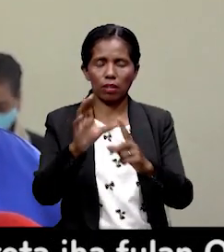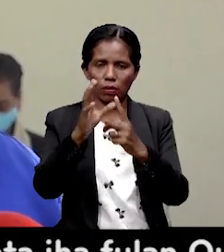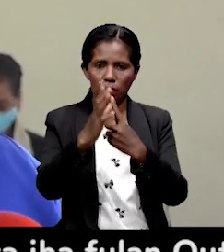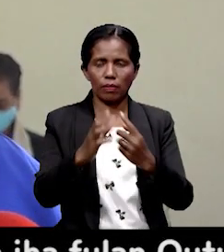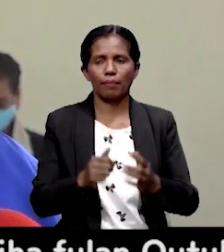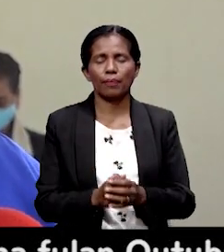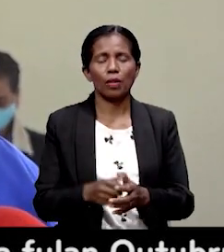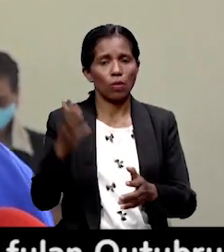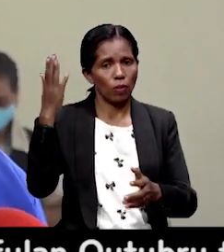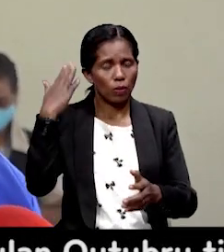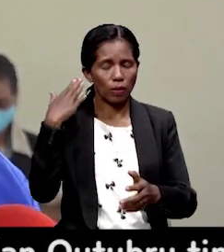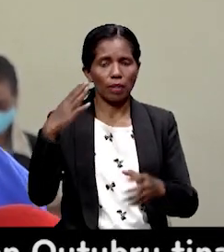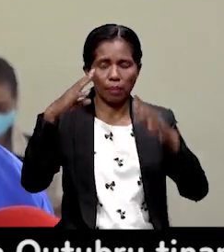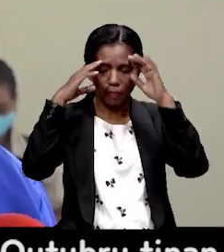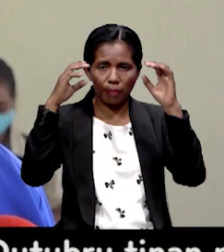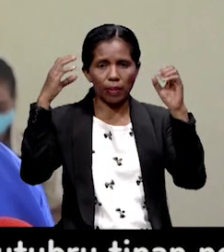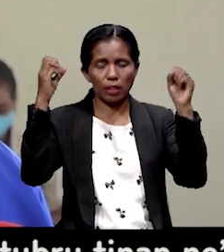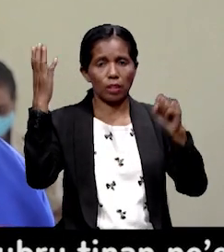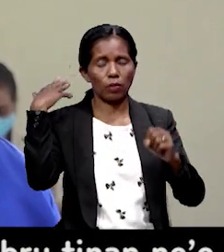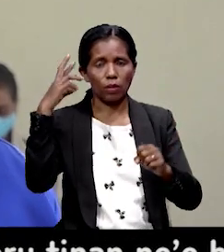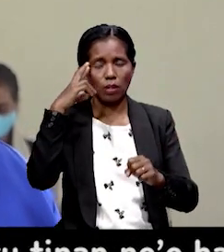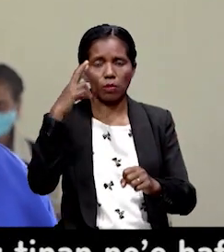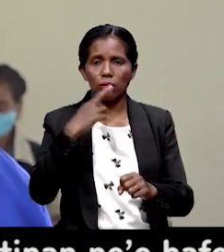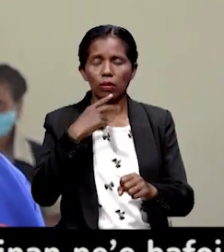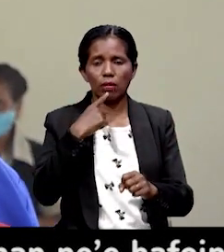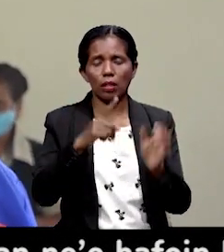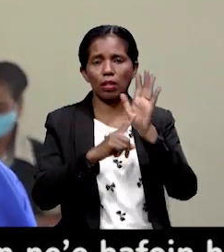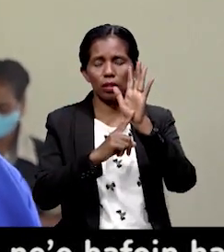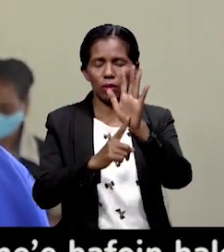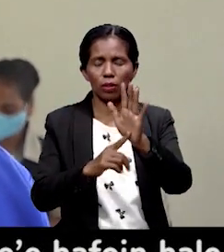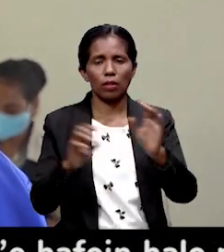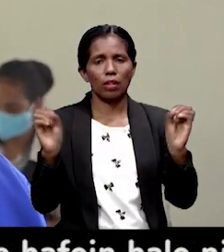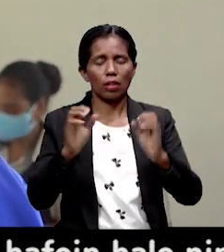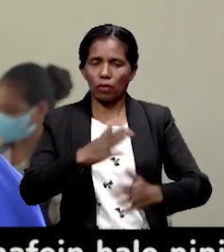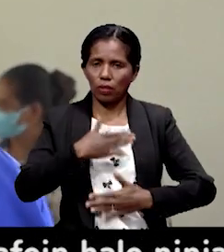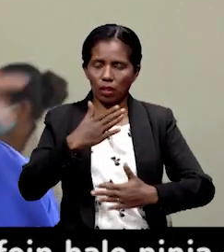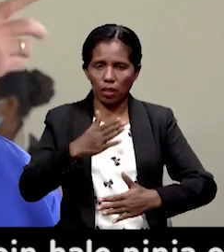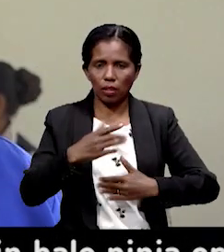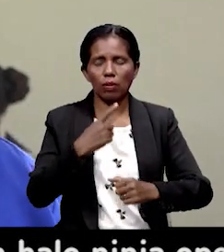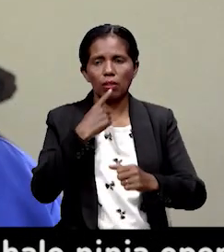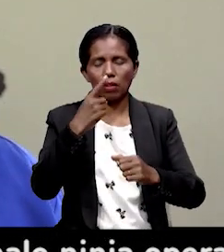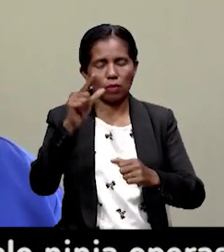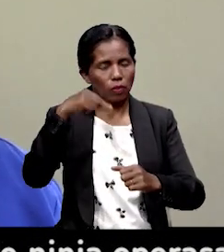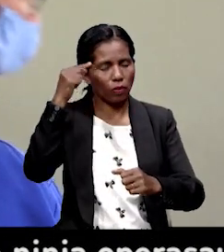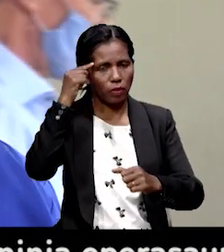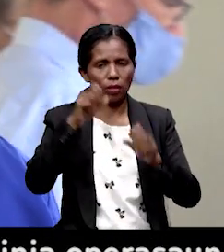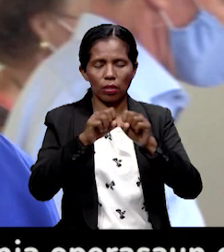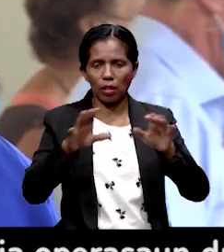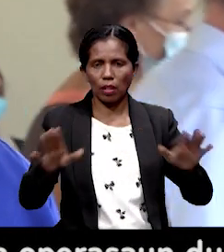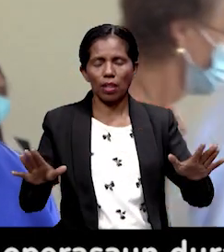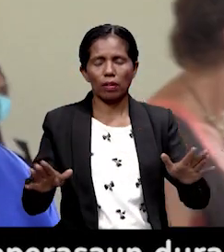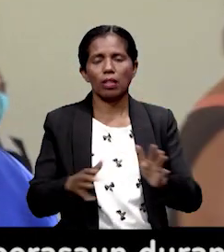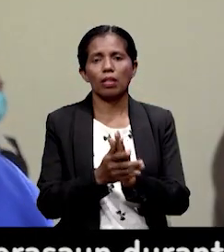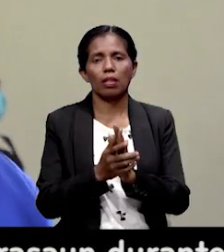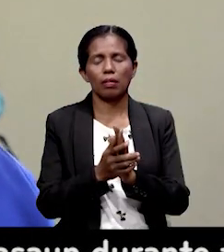Antes, o ex-presidente da República, José Ramos Horta, mostra tudo em descontentamento, onde até o governo lá com credibilidade,